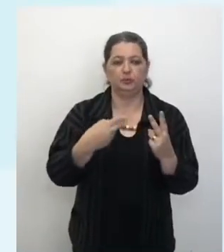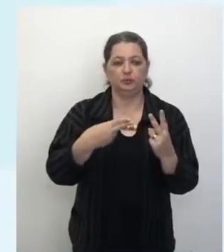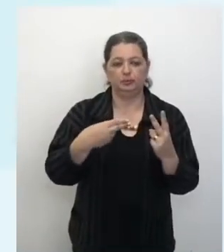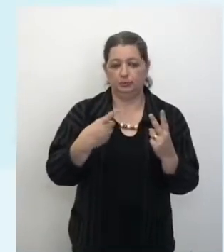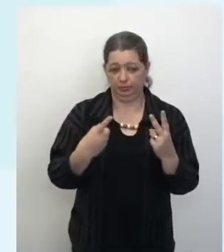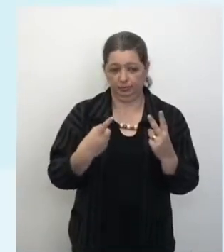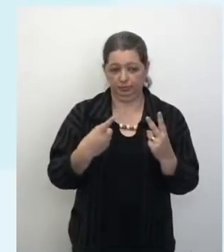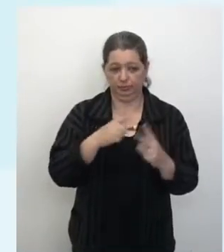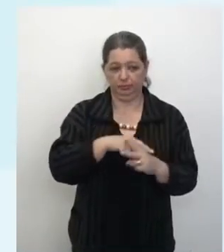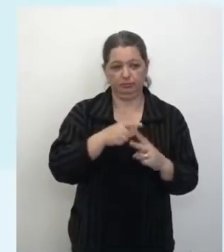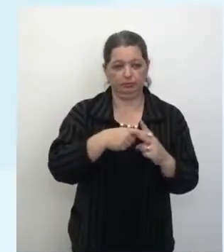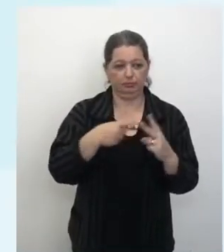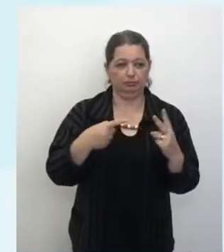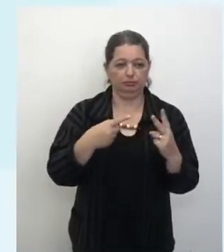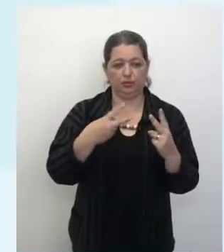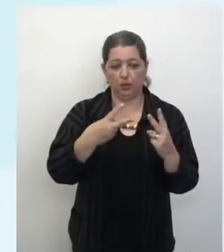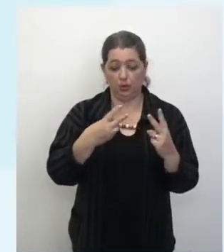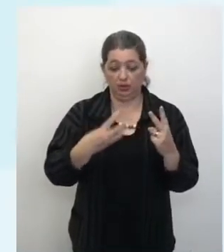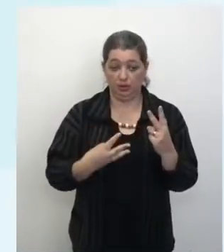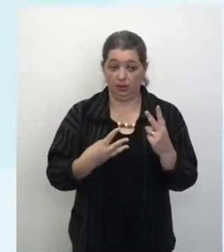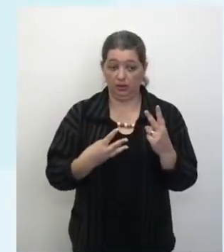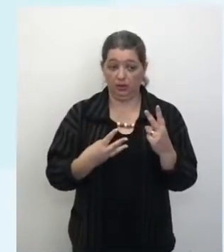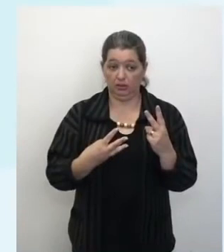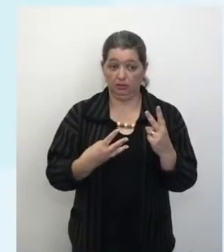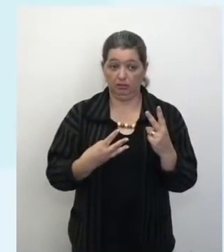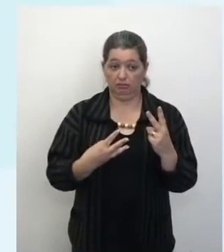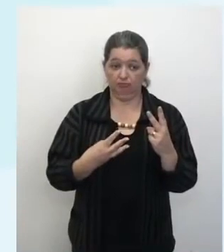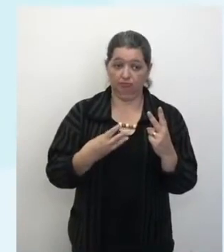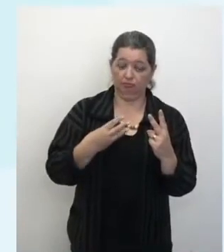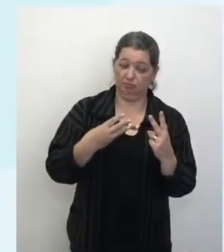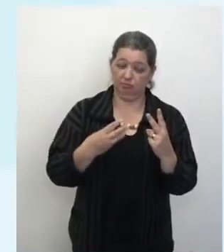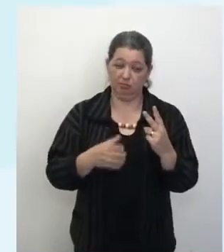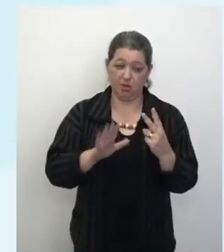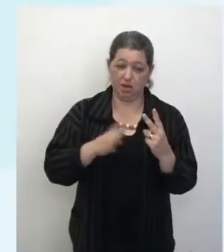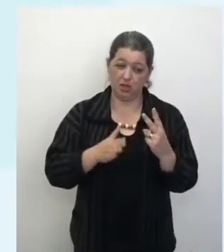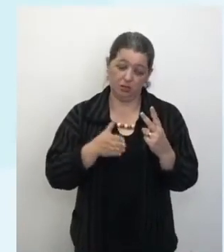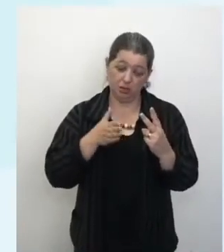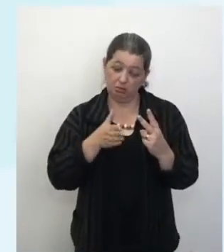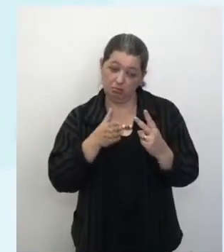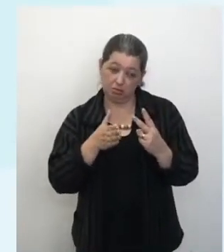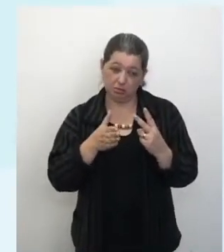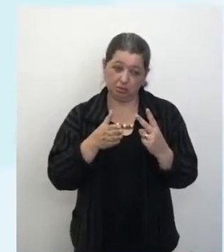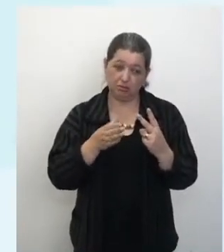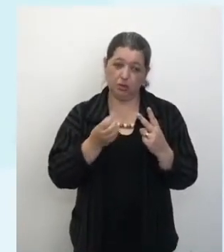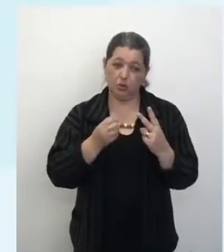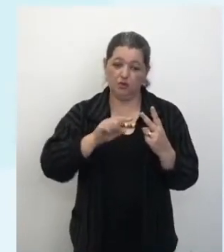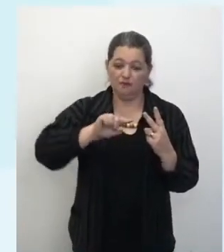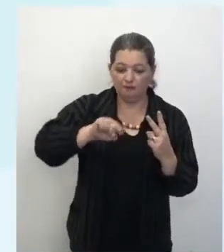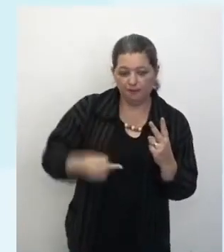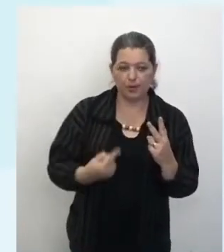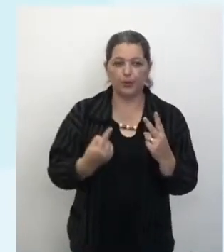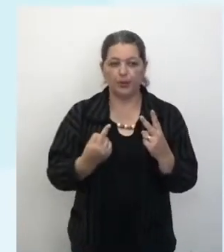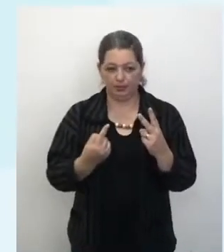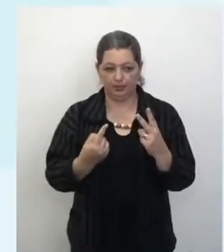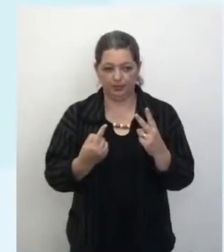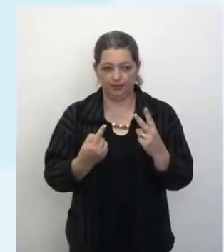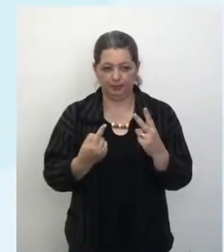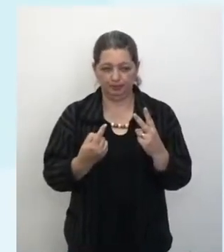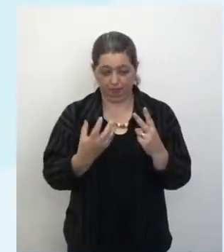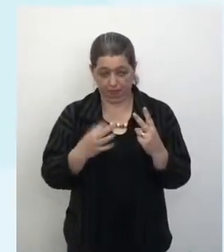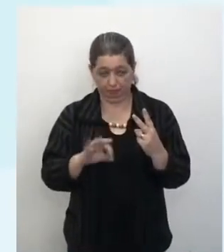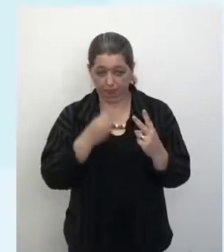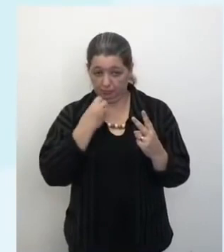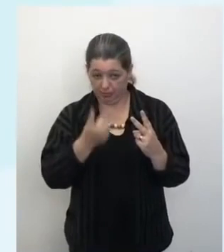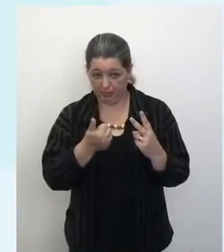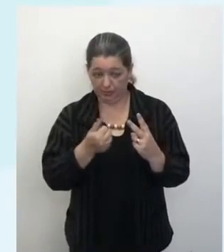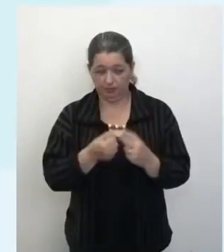2, raiz de 2 e raiz de 3 que estão no meio vai ser entre 1 e 2, ou seja, vai ser 1, alguma coisa, certo? Tudo bem?